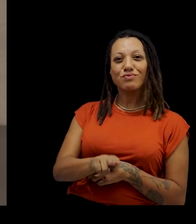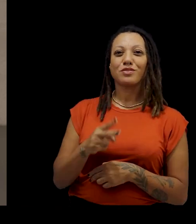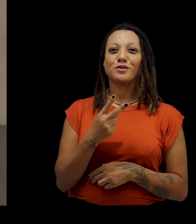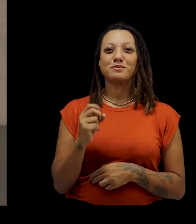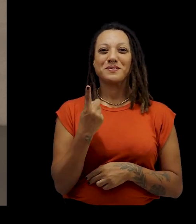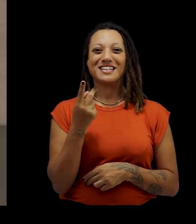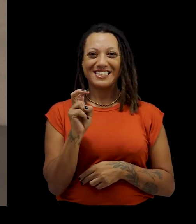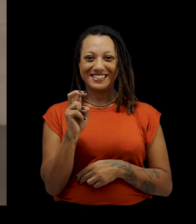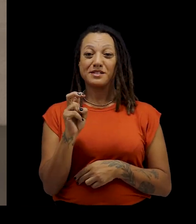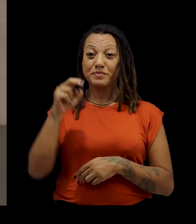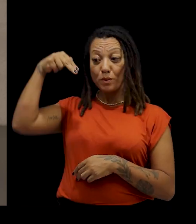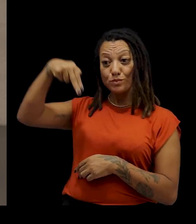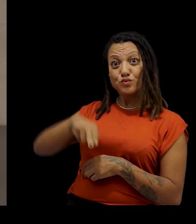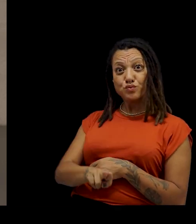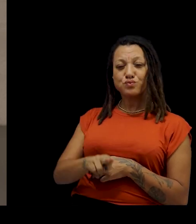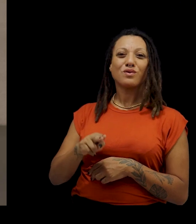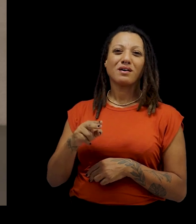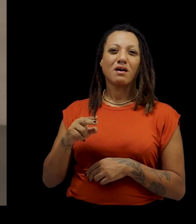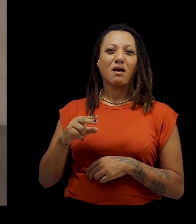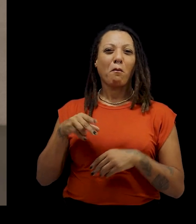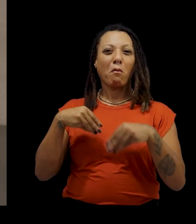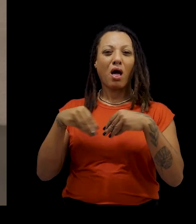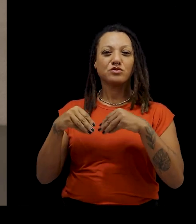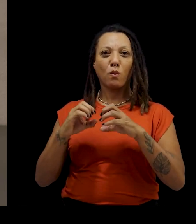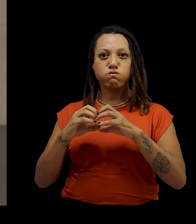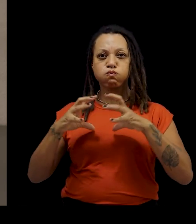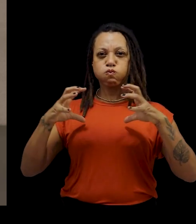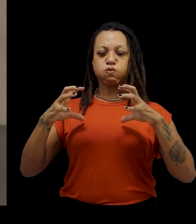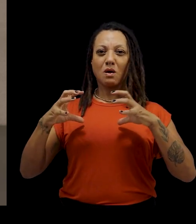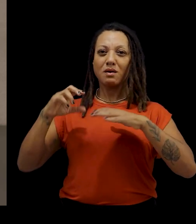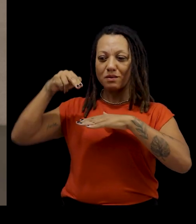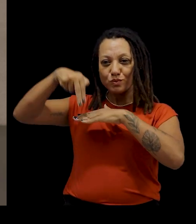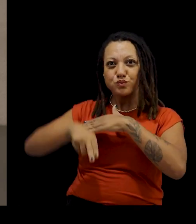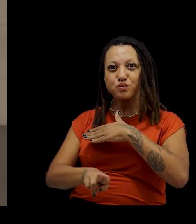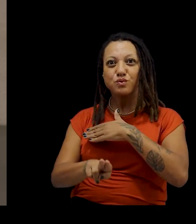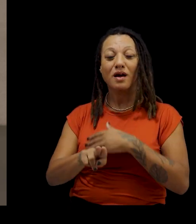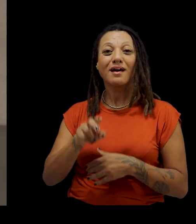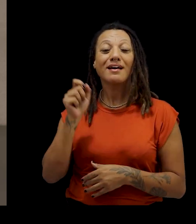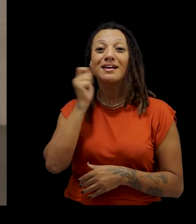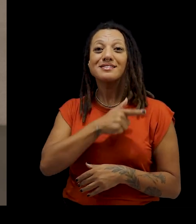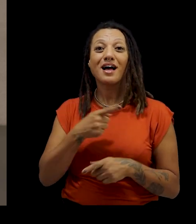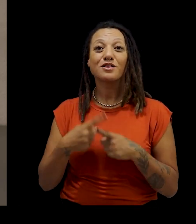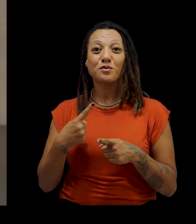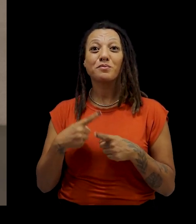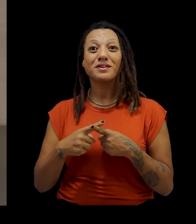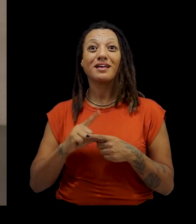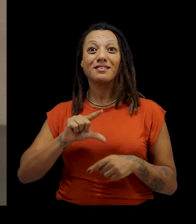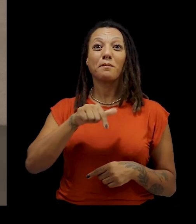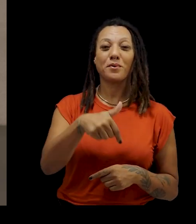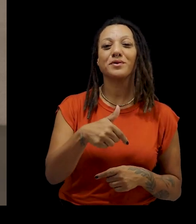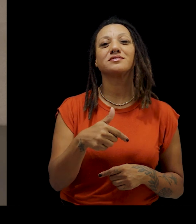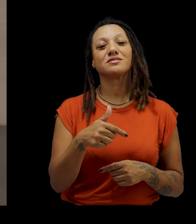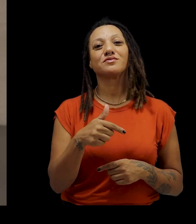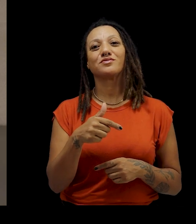tobogã, que acho que é de 2015, que é um tobogã inflável. Então, é engraçado que depois que